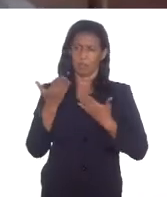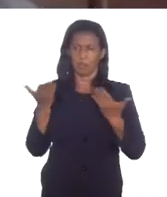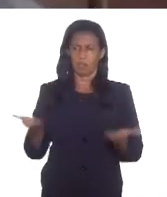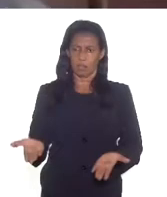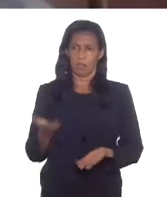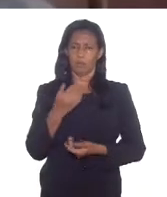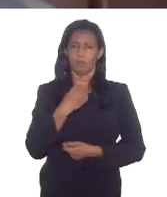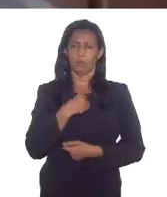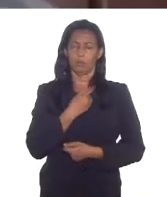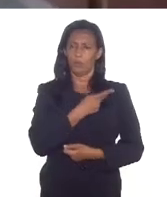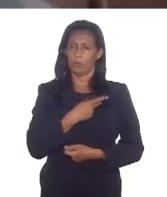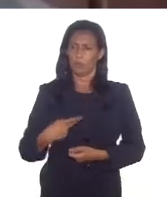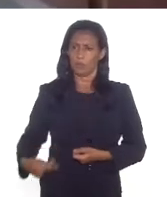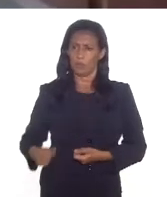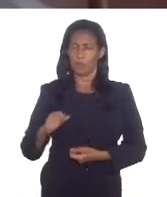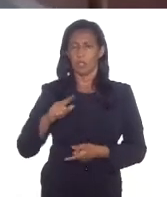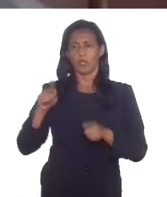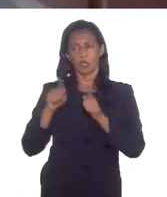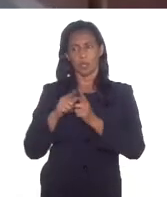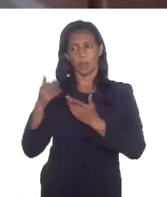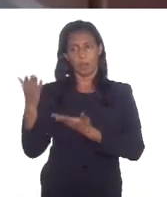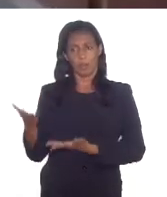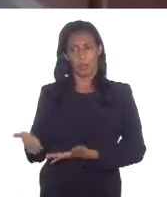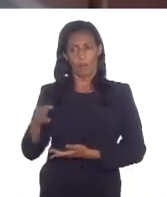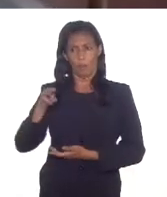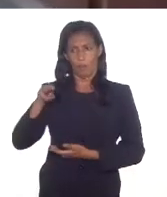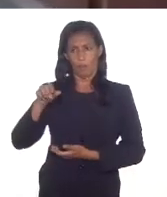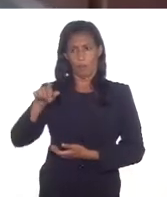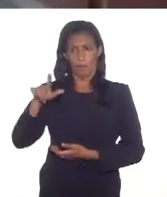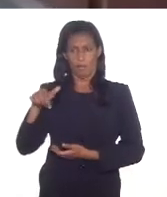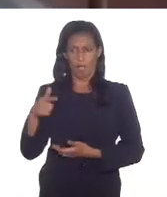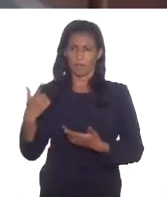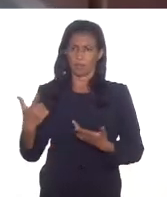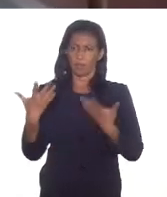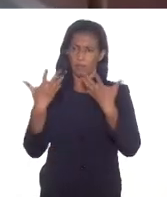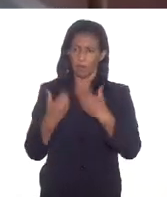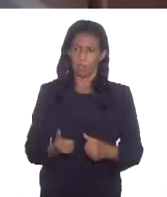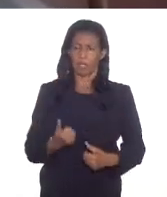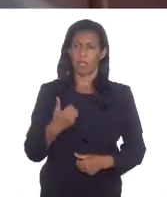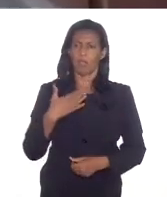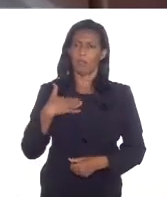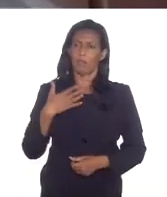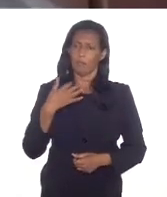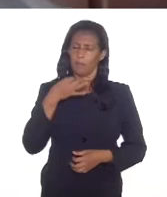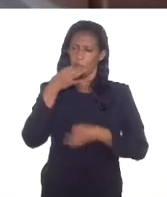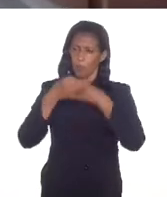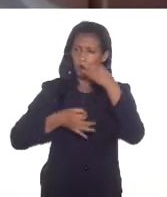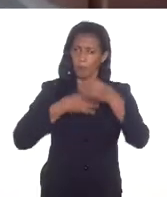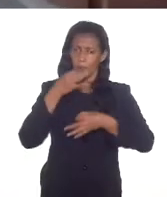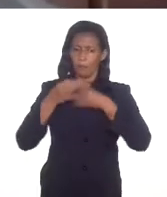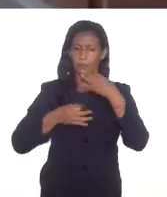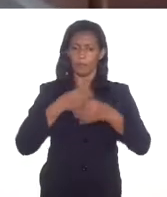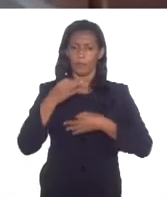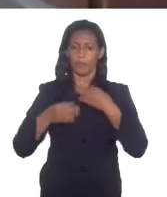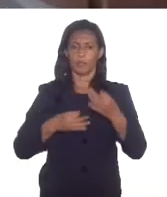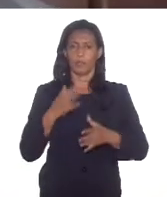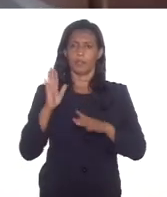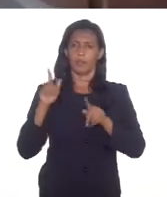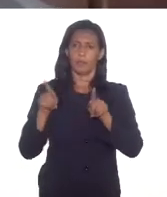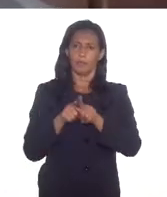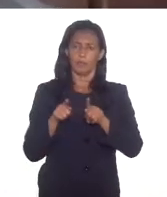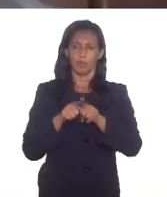quanto a ele, por terem ouvido, né, não só a nossa solicitação, mas